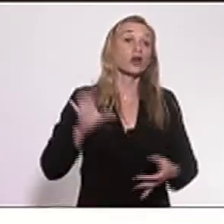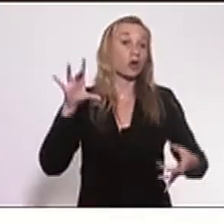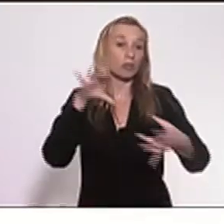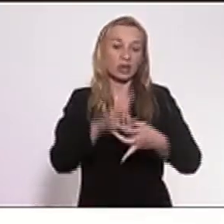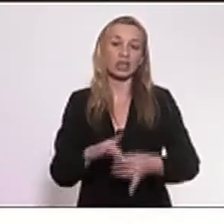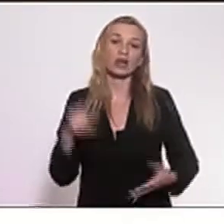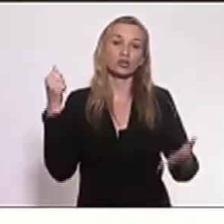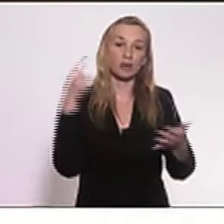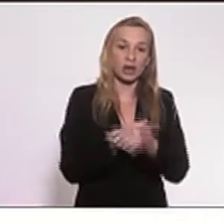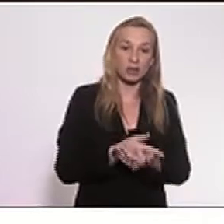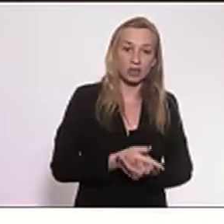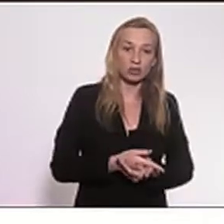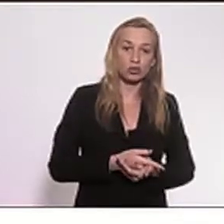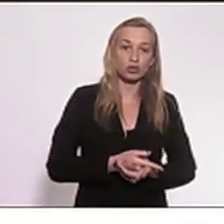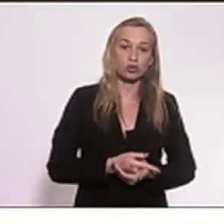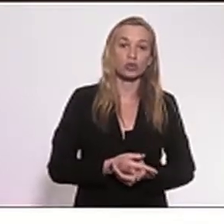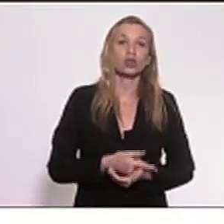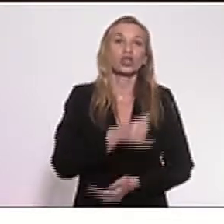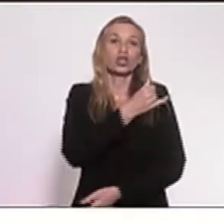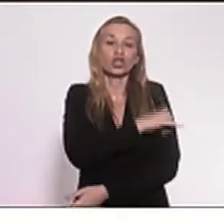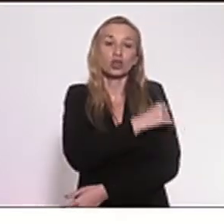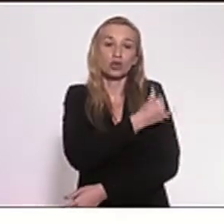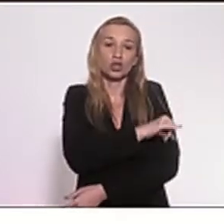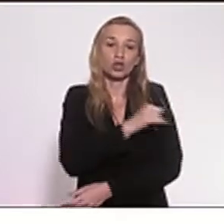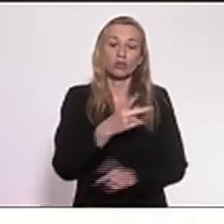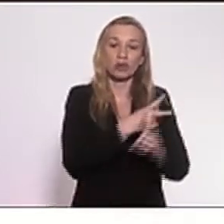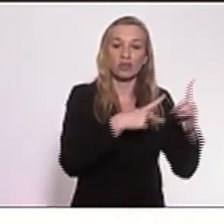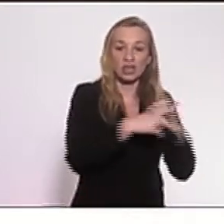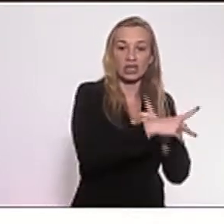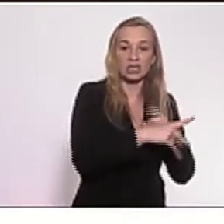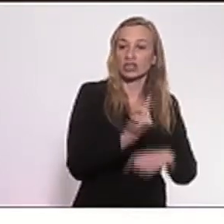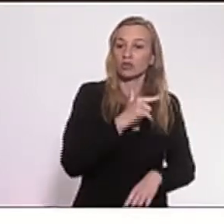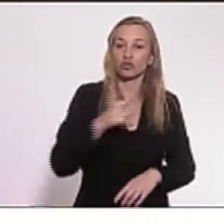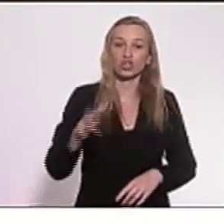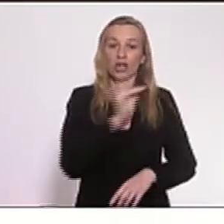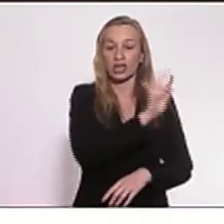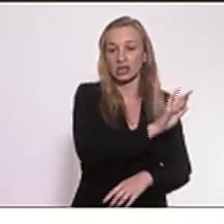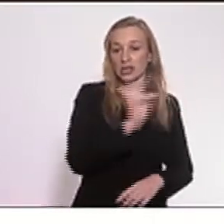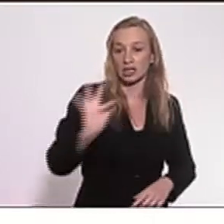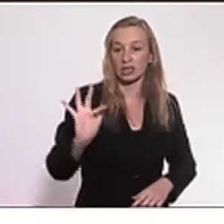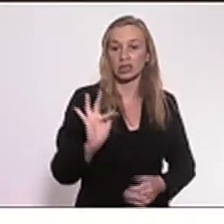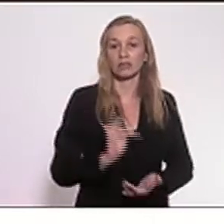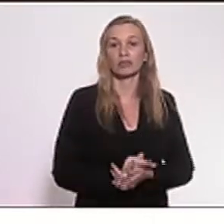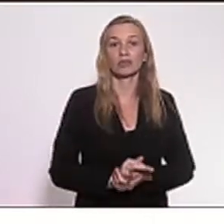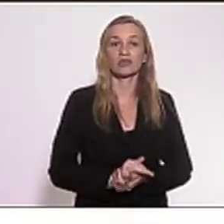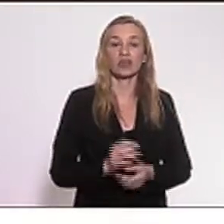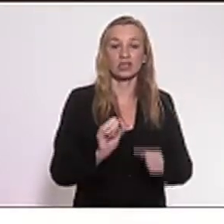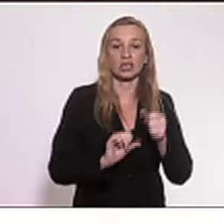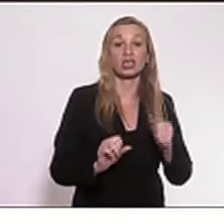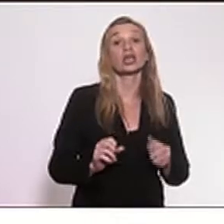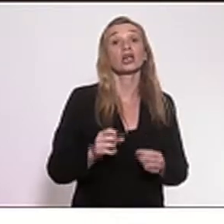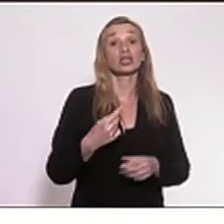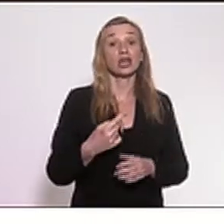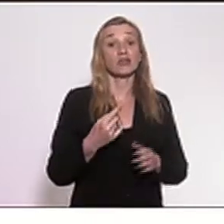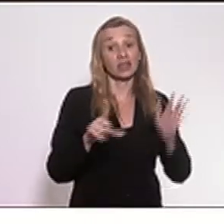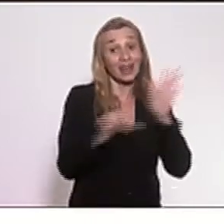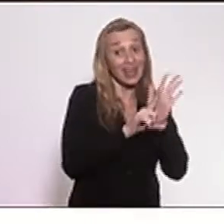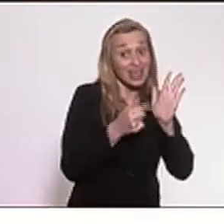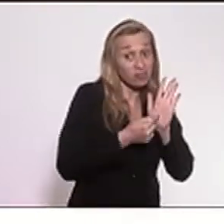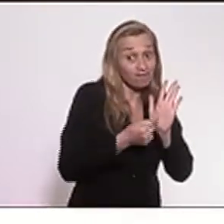complementar os pagamentos que o Rio Previdência não tinha receitas garantidas para fazer. Isso era o que estava previsto na